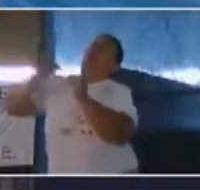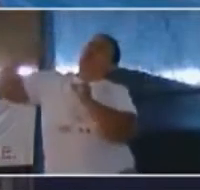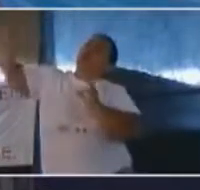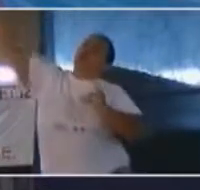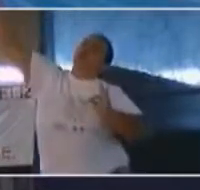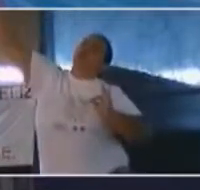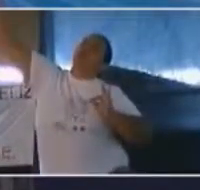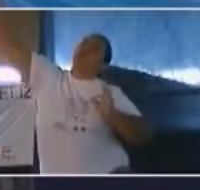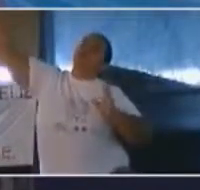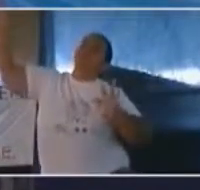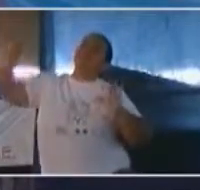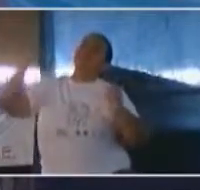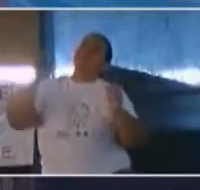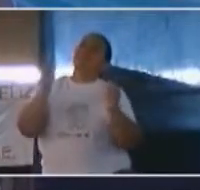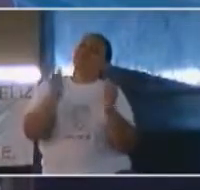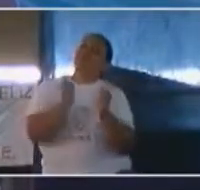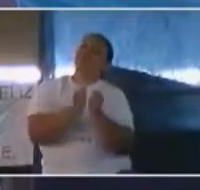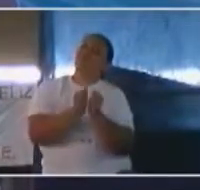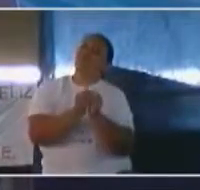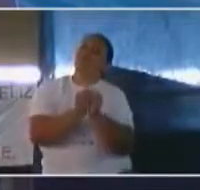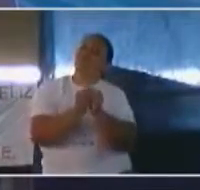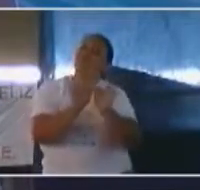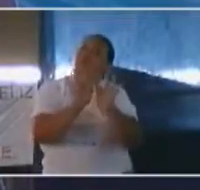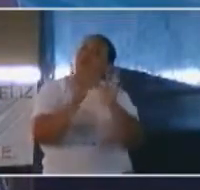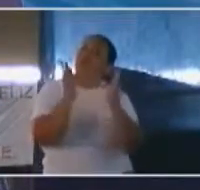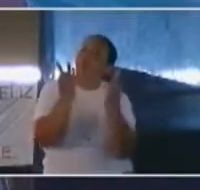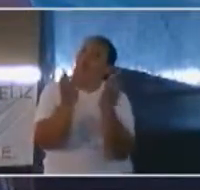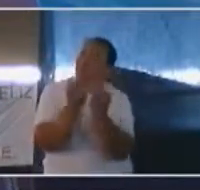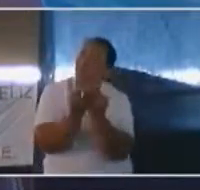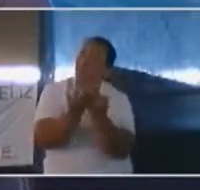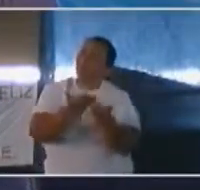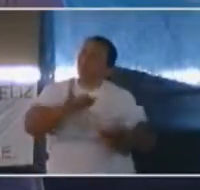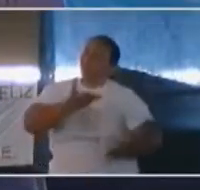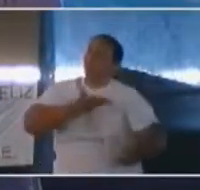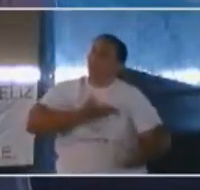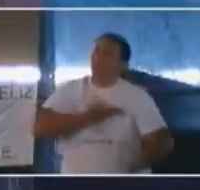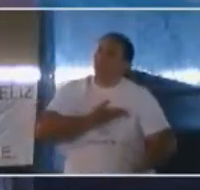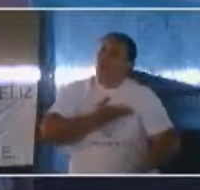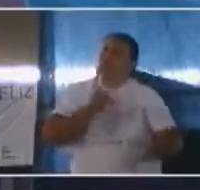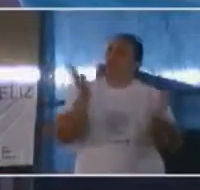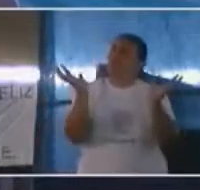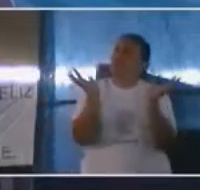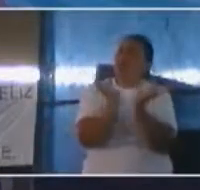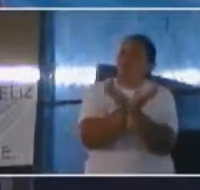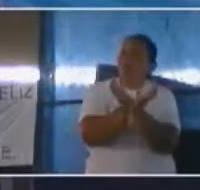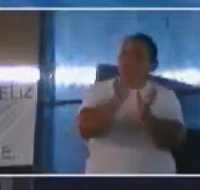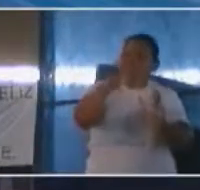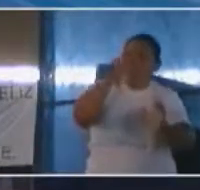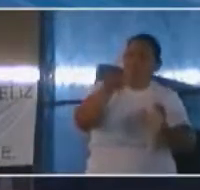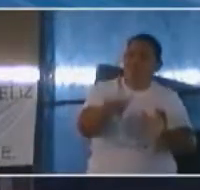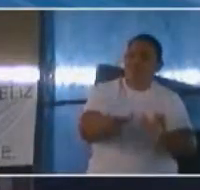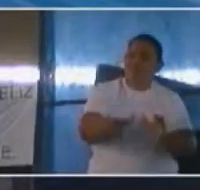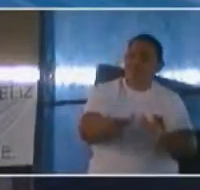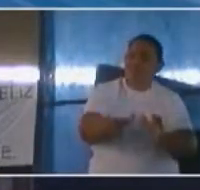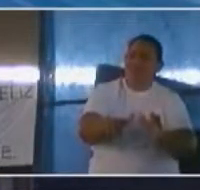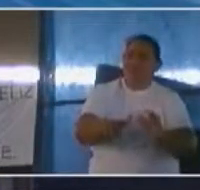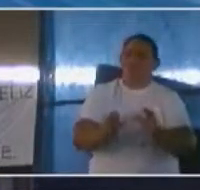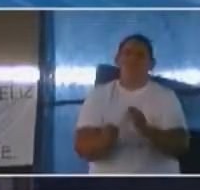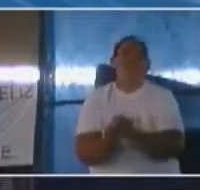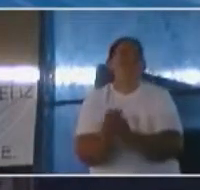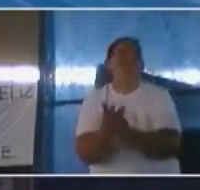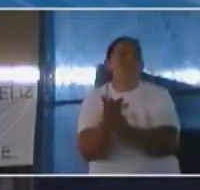mantenham contato com a família, amigos, amigas, com a comunidade, com a terra, mantenham contato com a